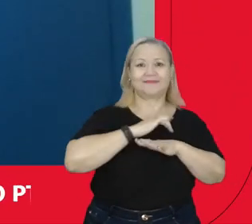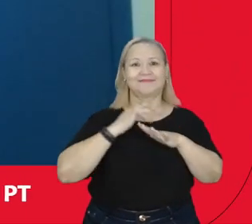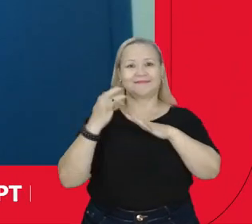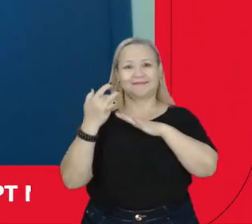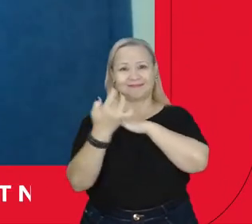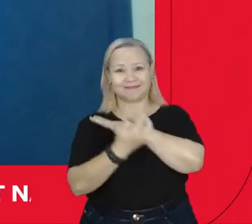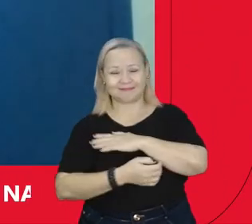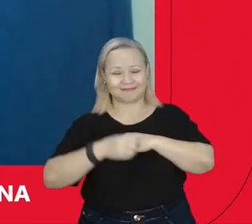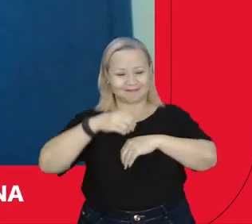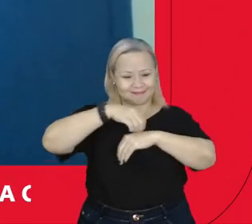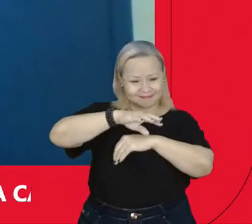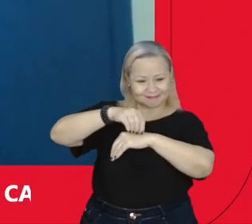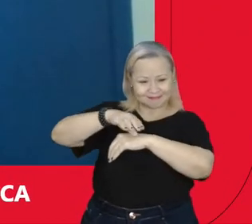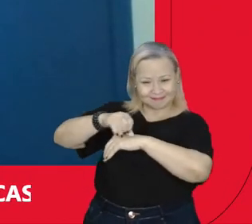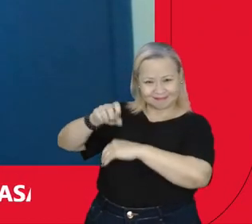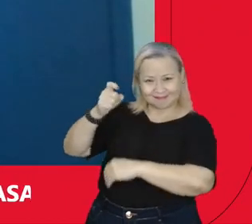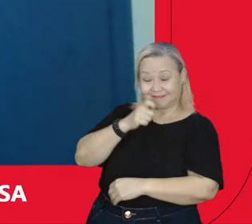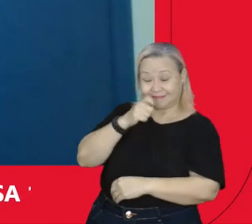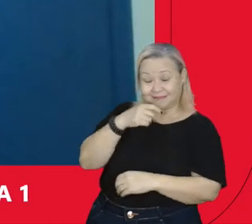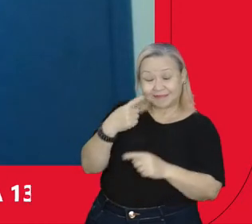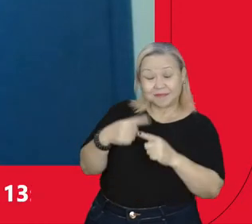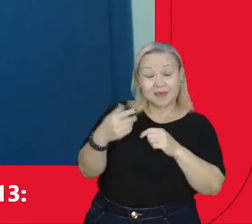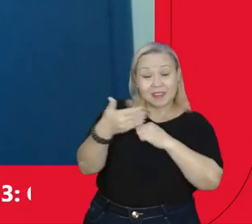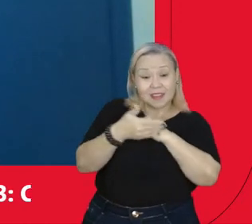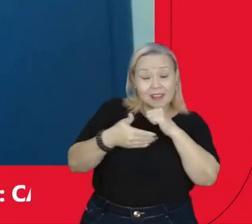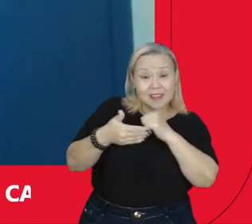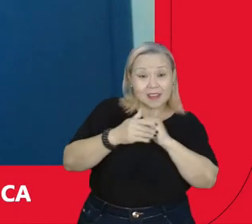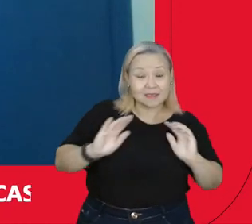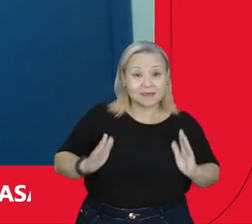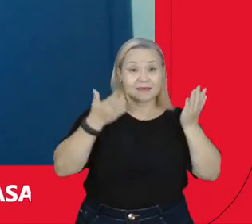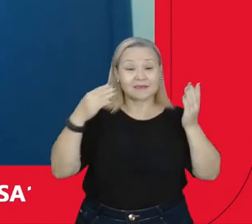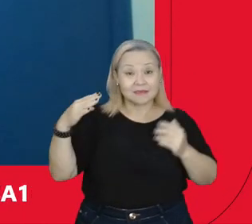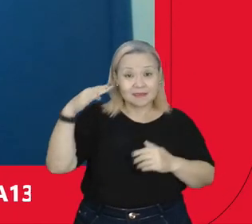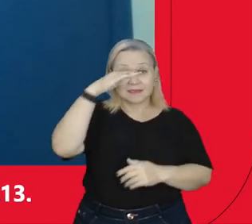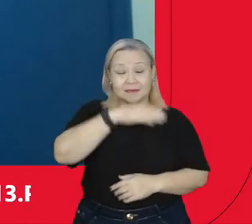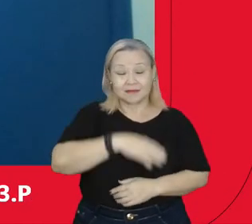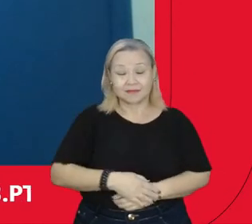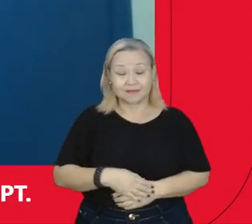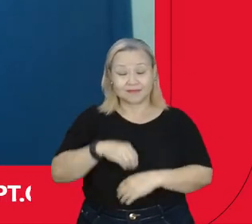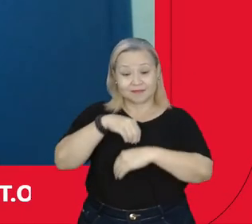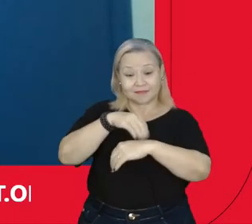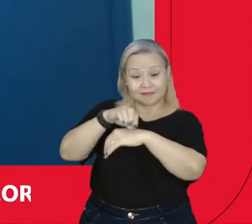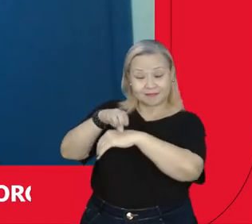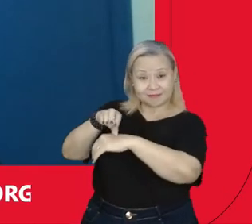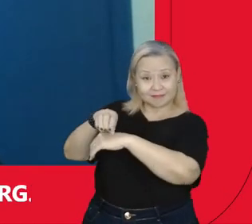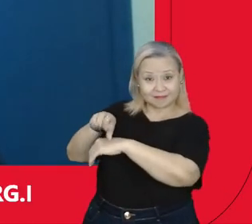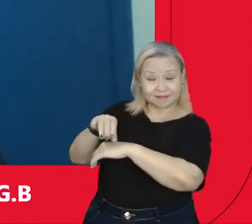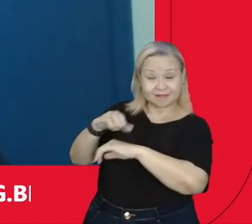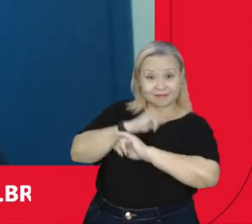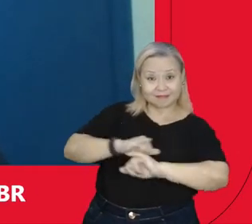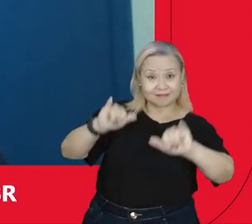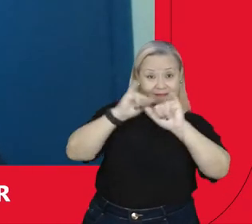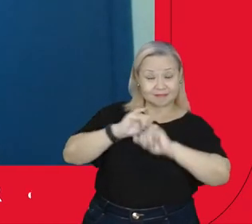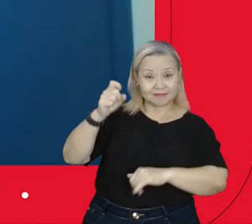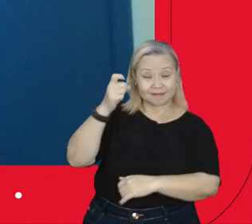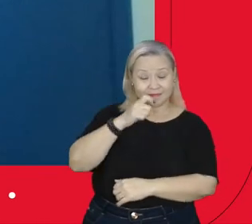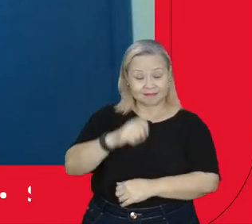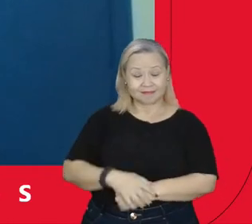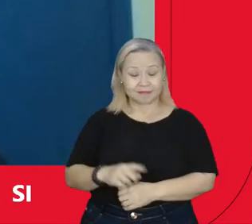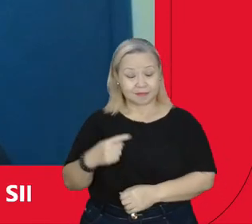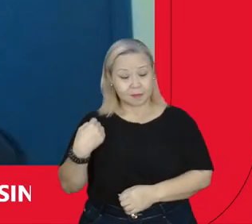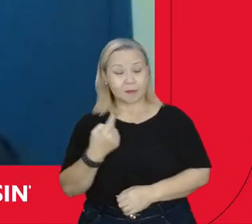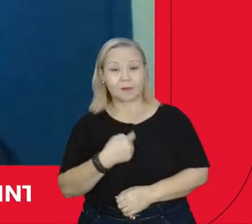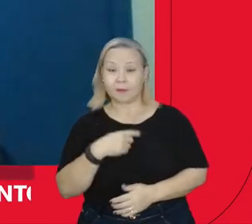espalhando mentira, que é a base, né, da campanha deles, é espalhar mentira. E a nossa é espalhar a verdade.